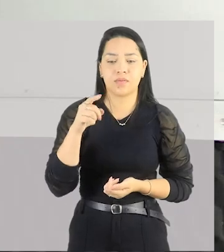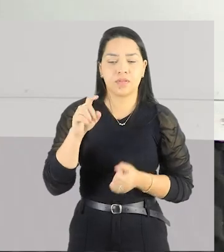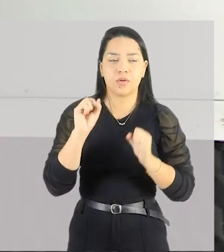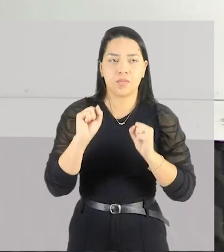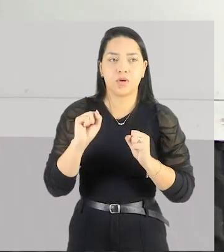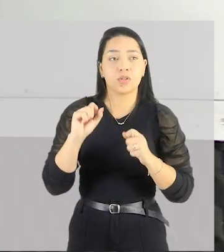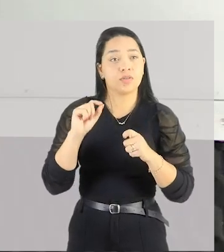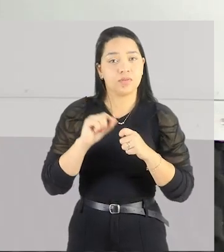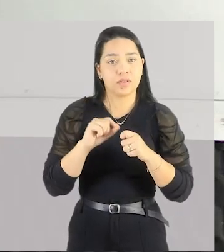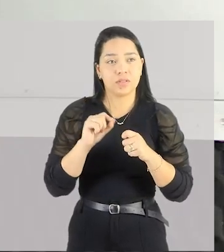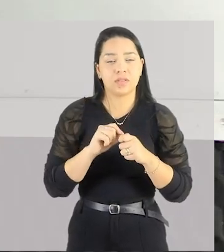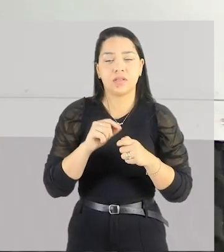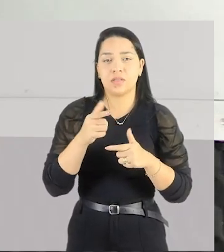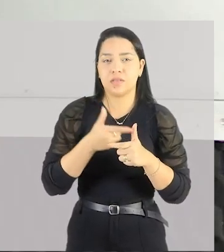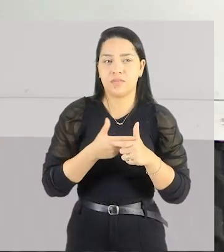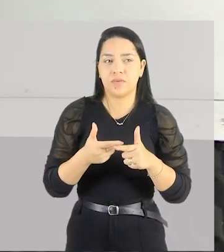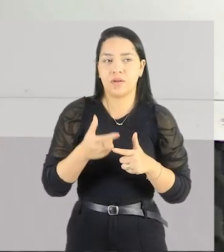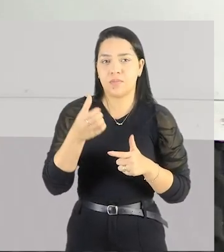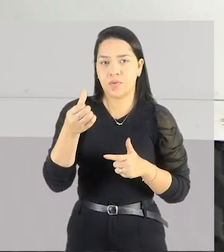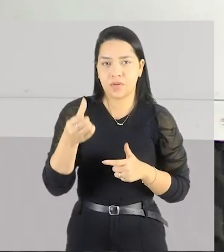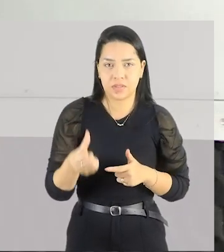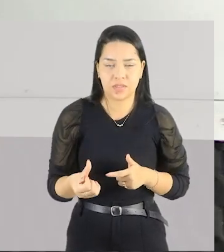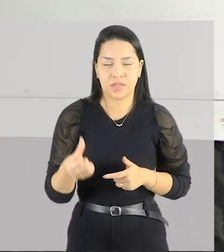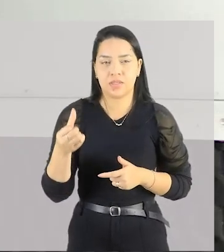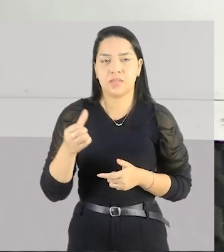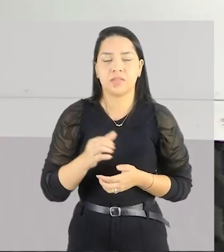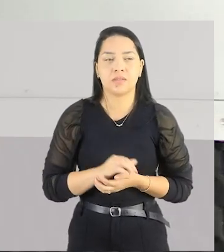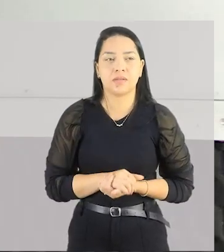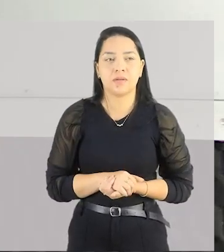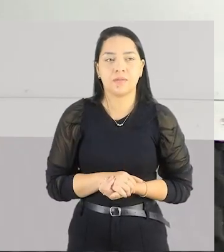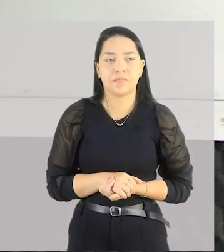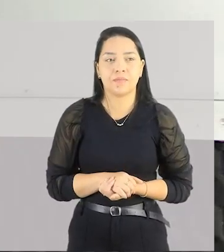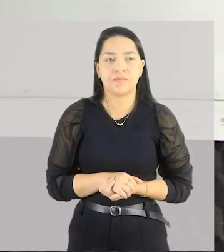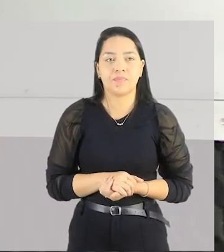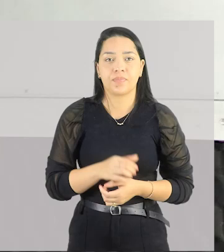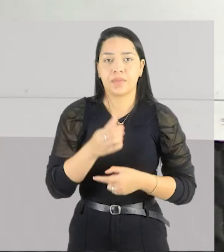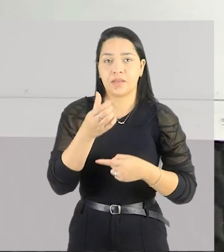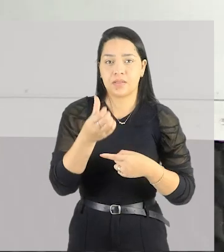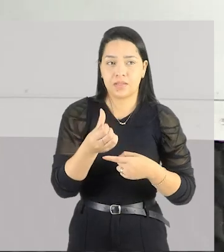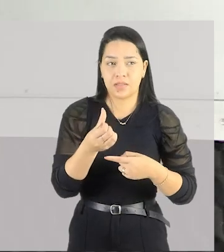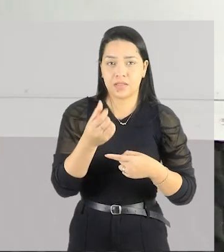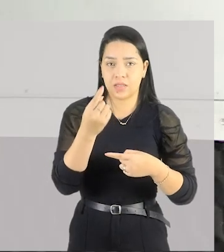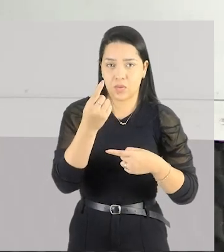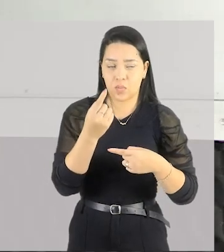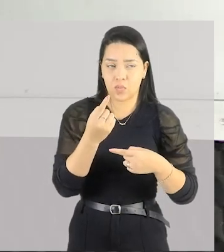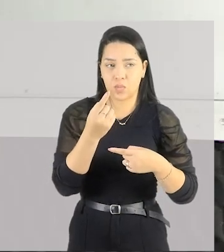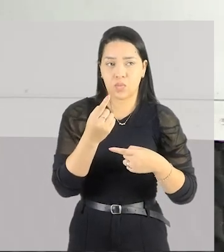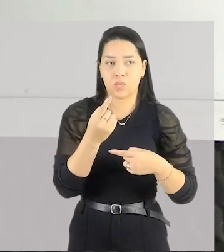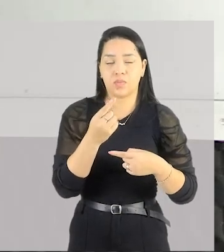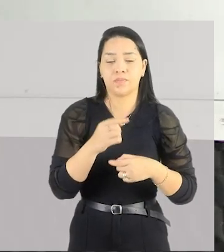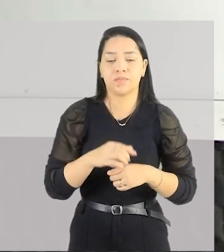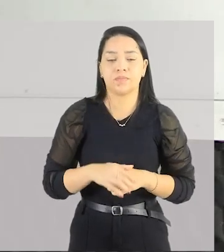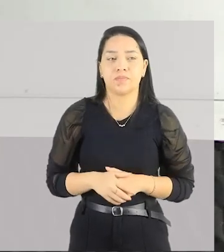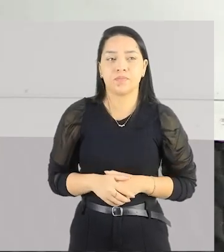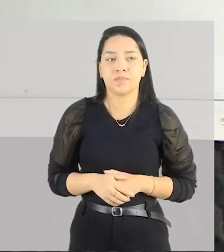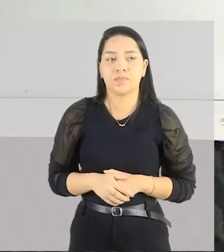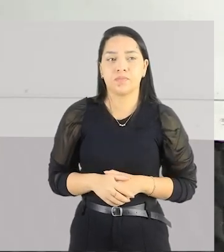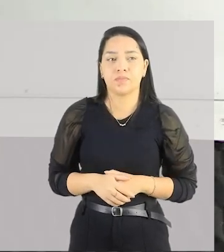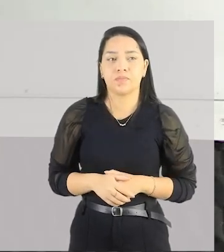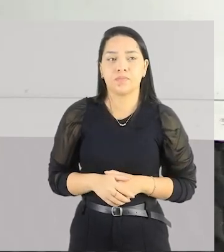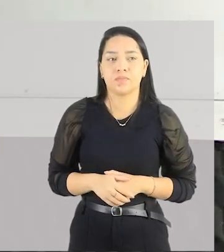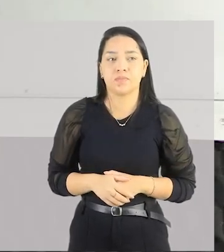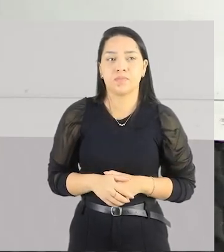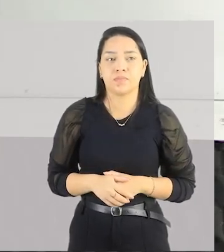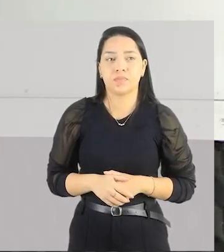até fazer isso, ó. Simplifica por 6 e simplifica por 6. 6 por 6 vai dar 1. E 30 dividido